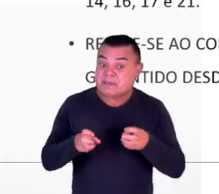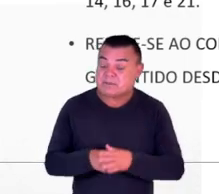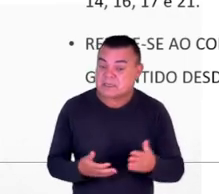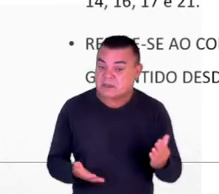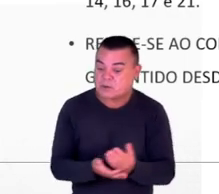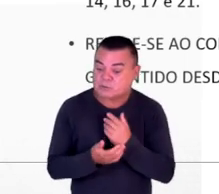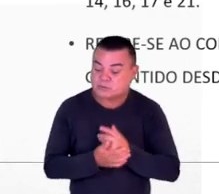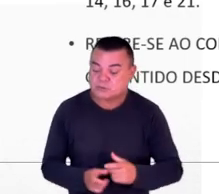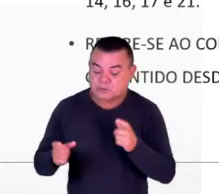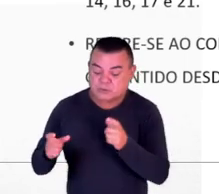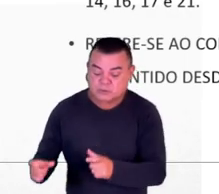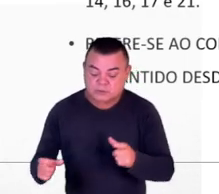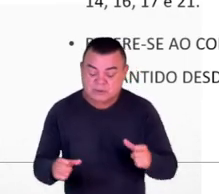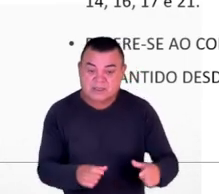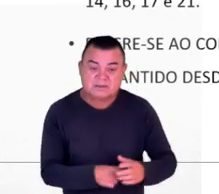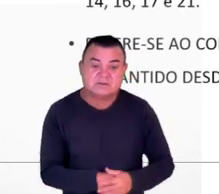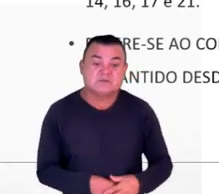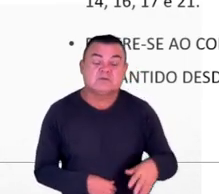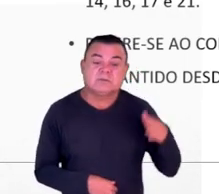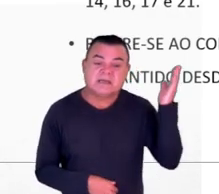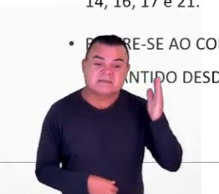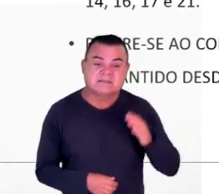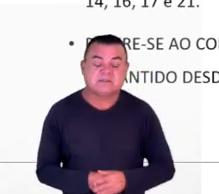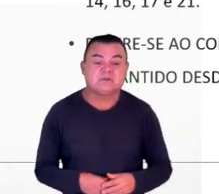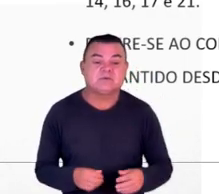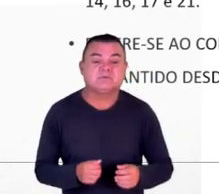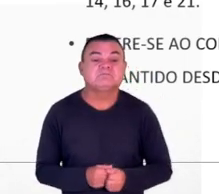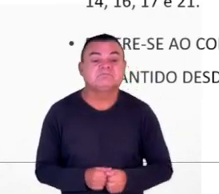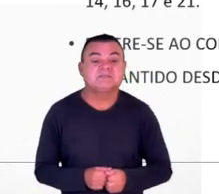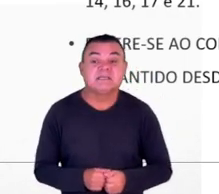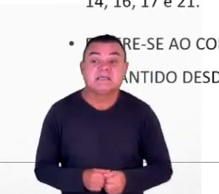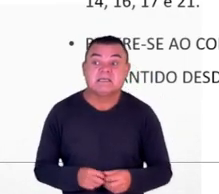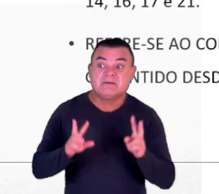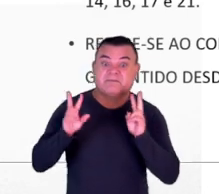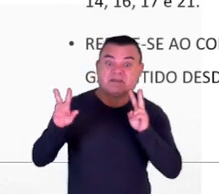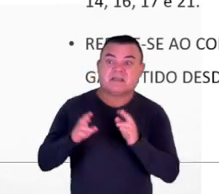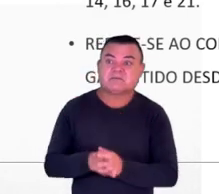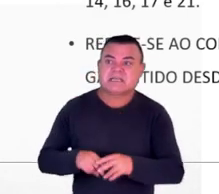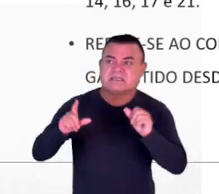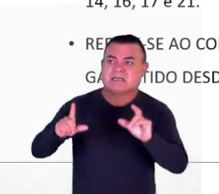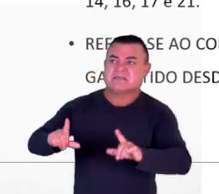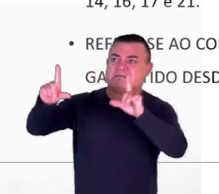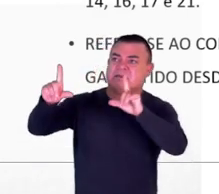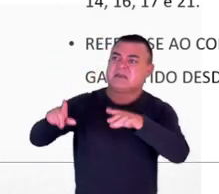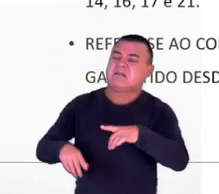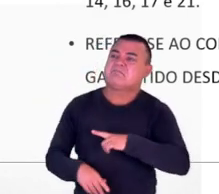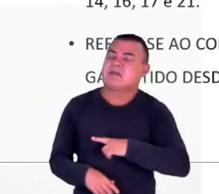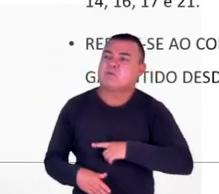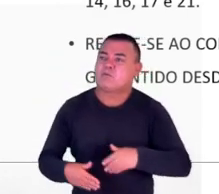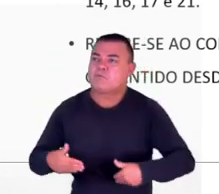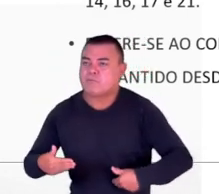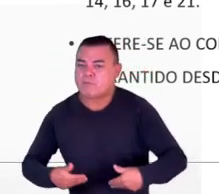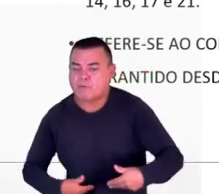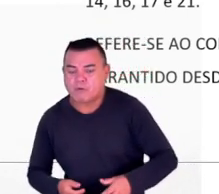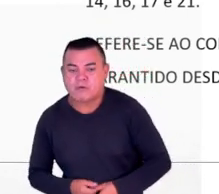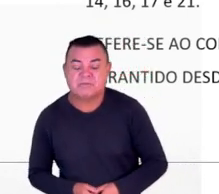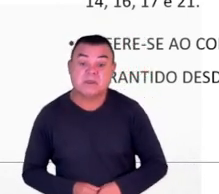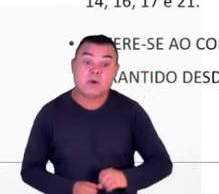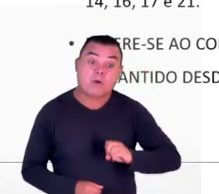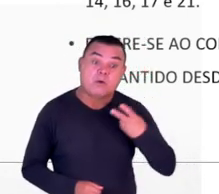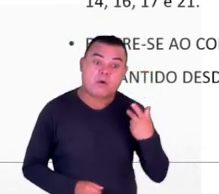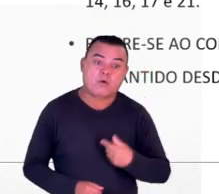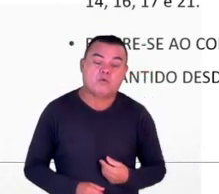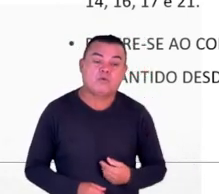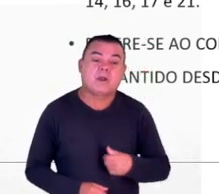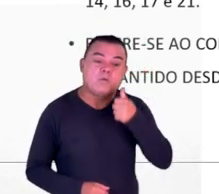aquelas pessoas com cartazes ten fome mulher grávida jogada na calçada esquálida isso é violação